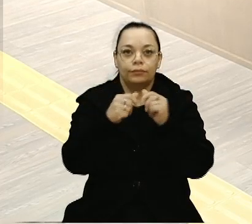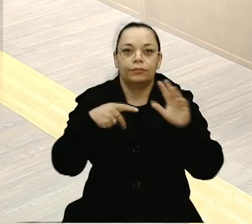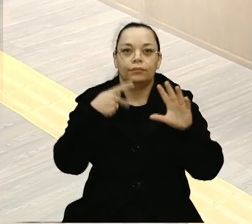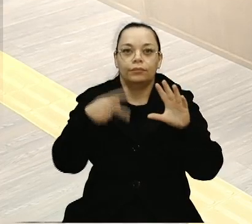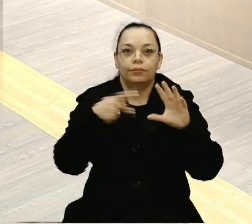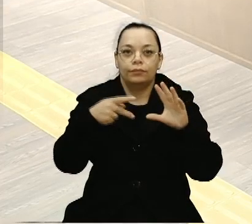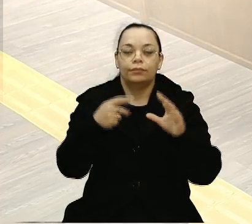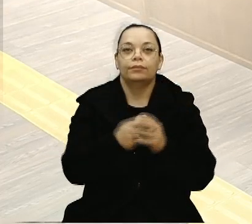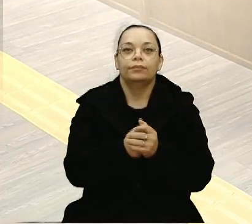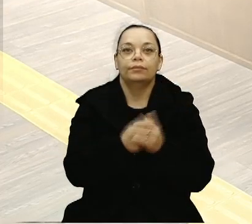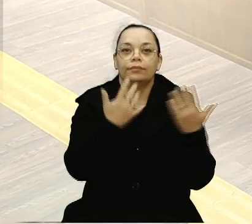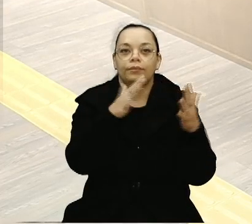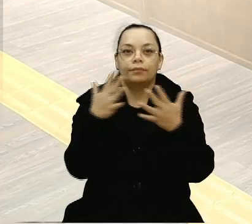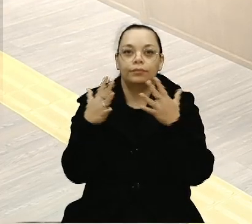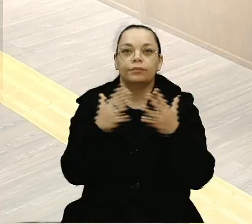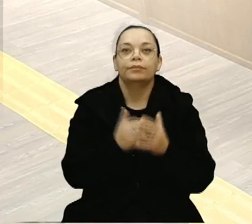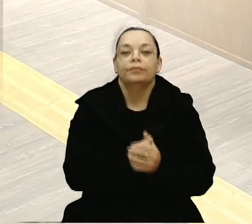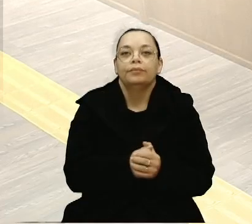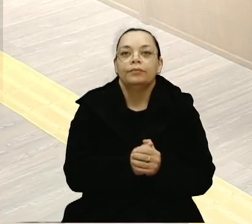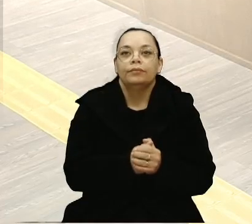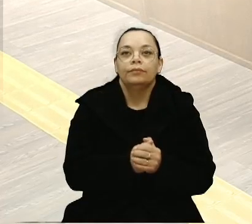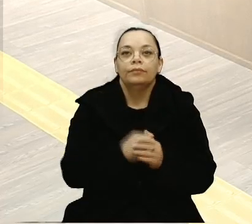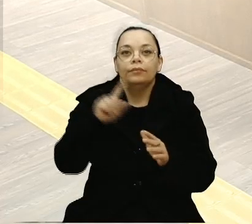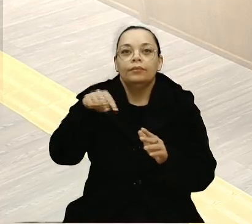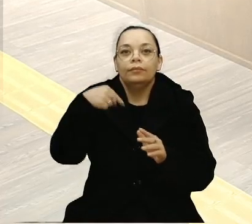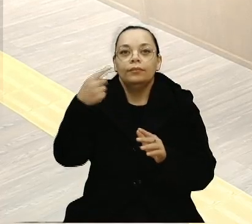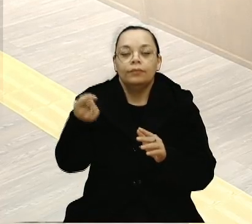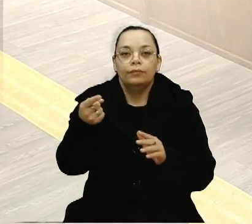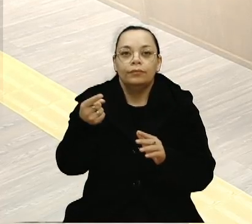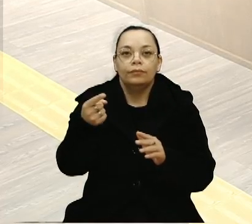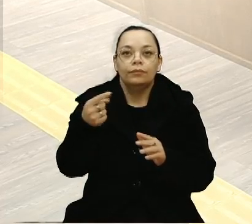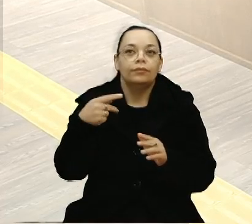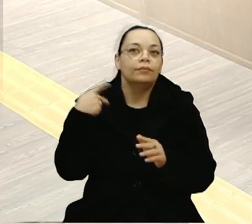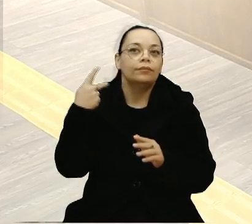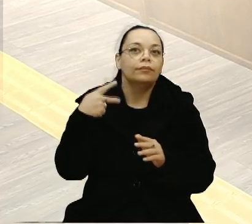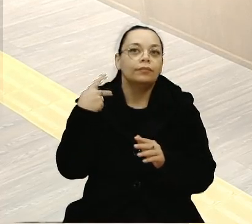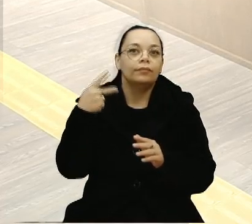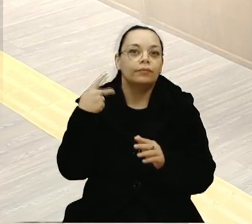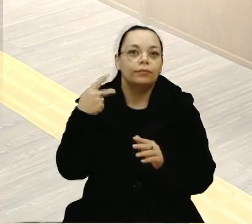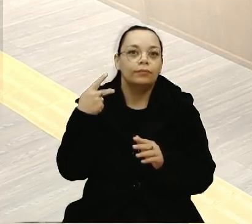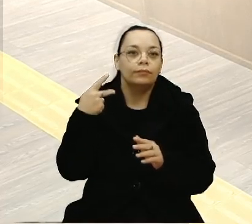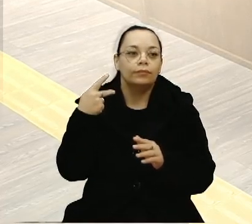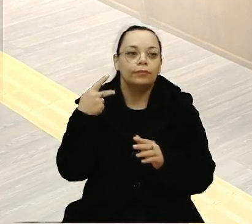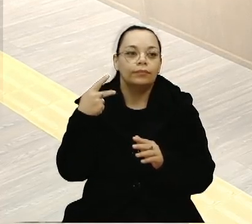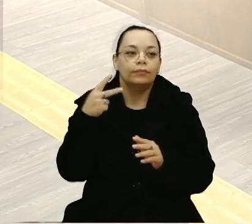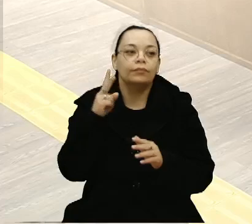legislativa. Parabéns. Próximo inscrito, vereador Renatinho.